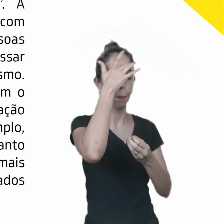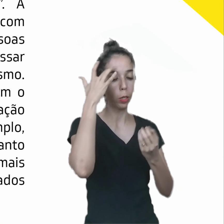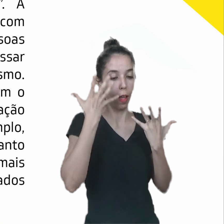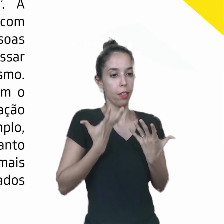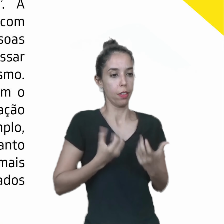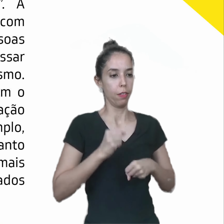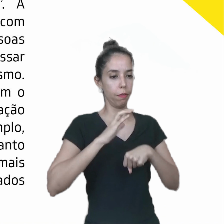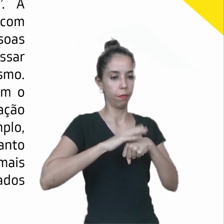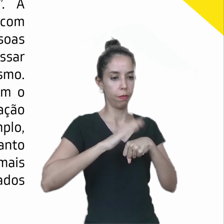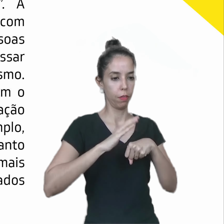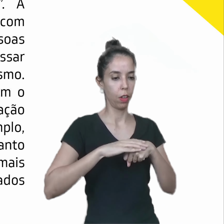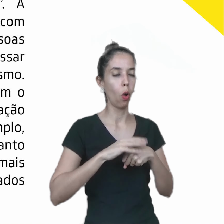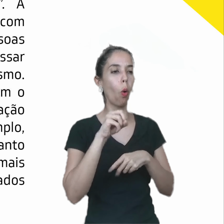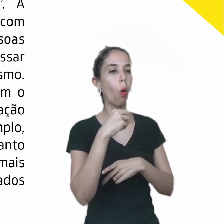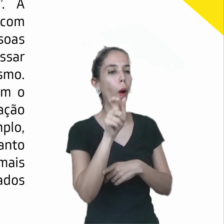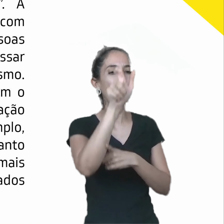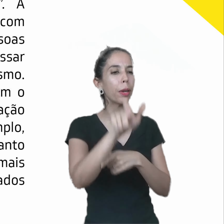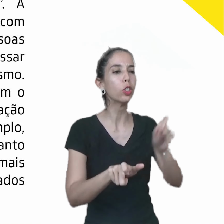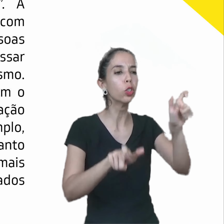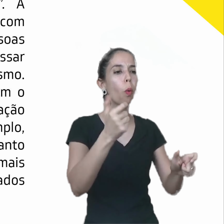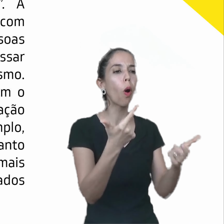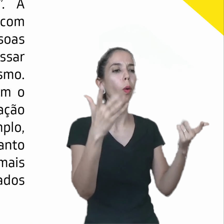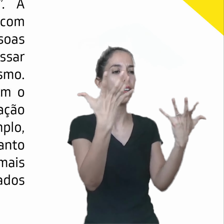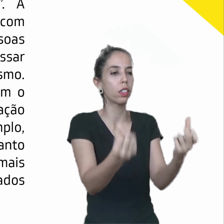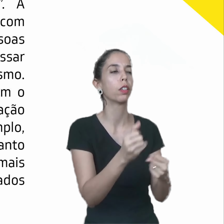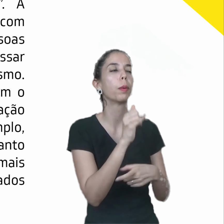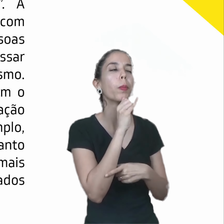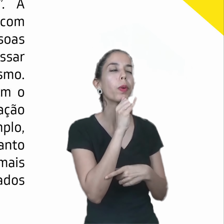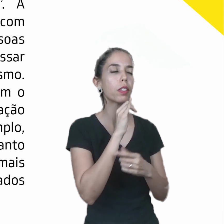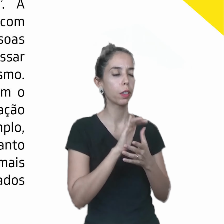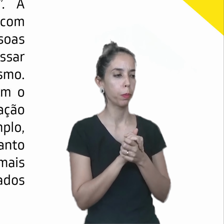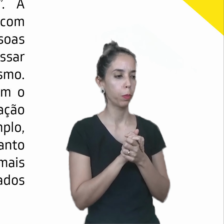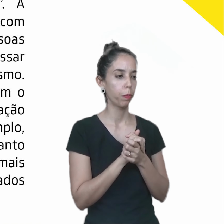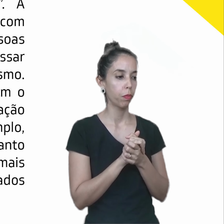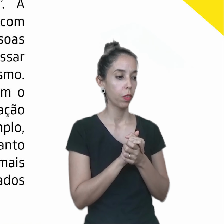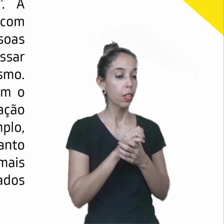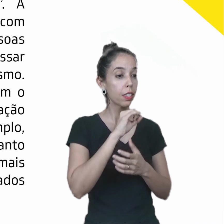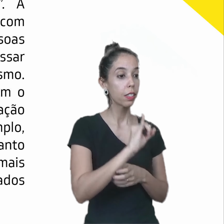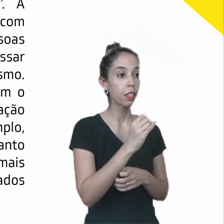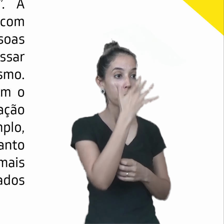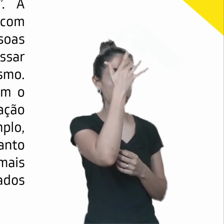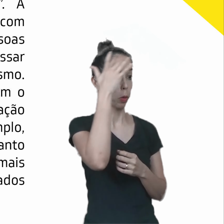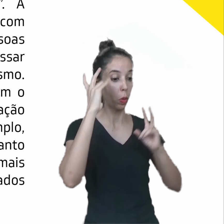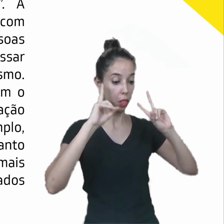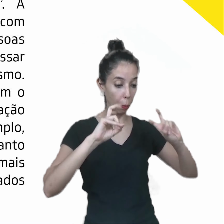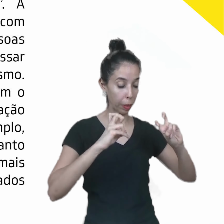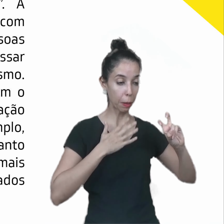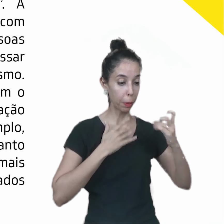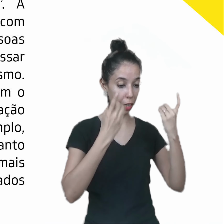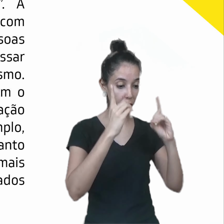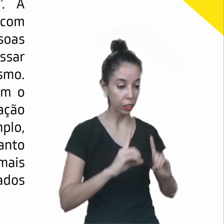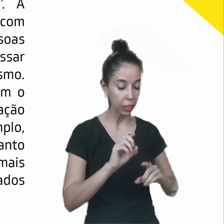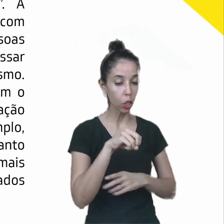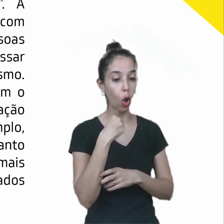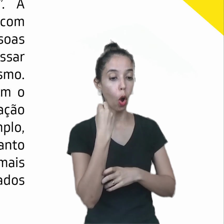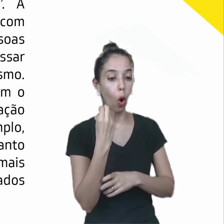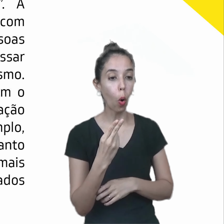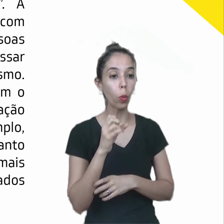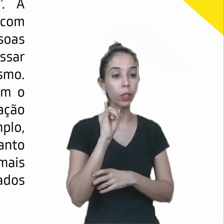ver com o tamanho da aceitação Como se a aceitação pudesse ter uma medida exata Por exemplo, quanto mais invisível a